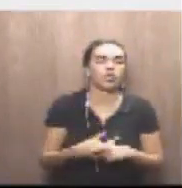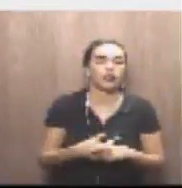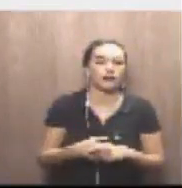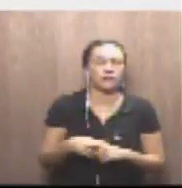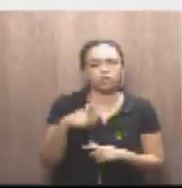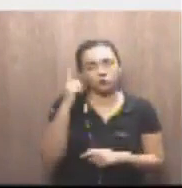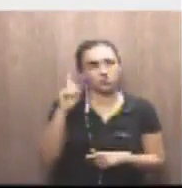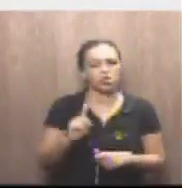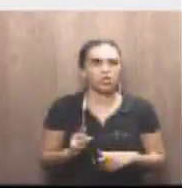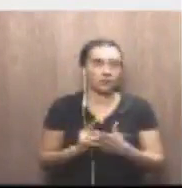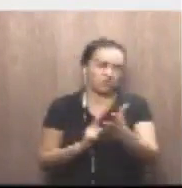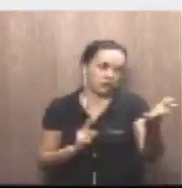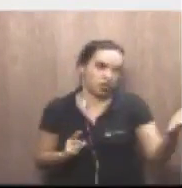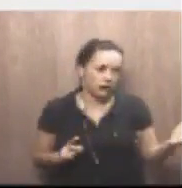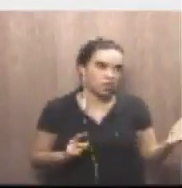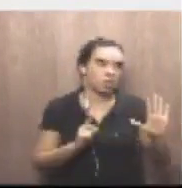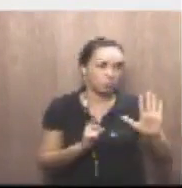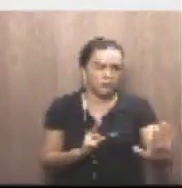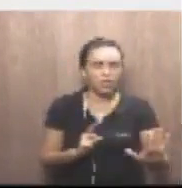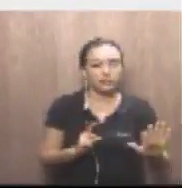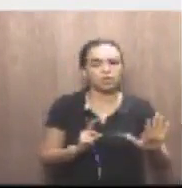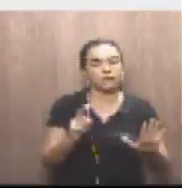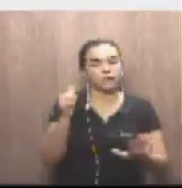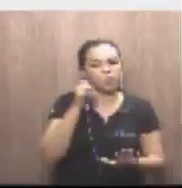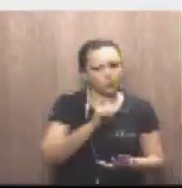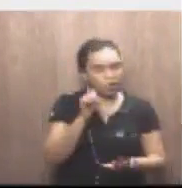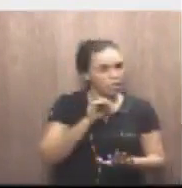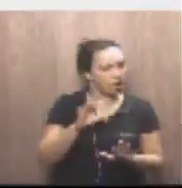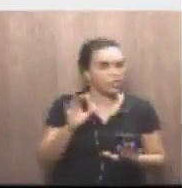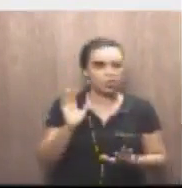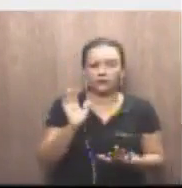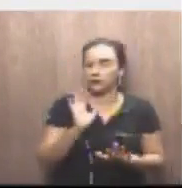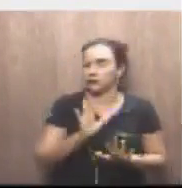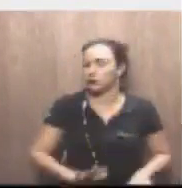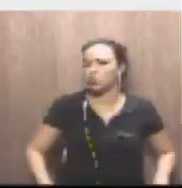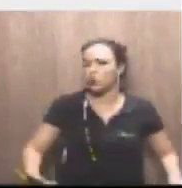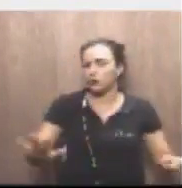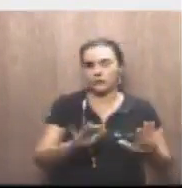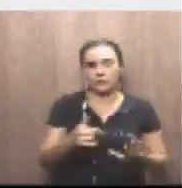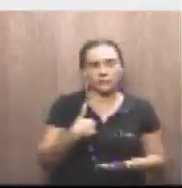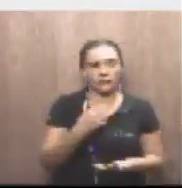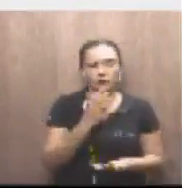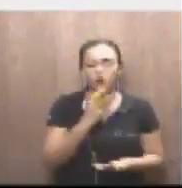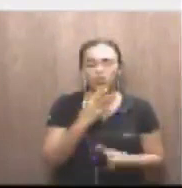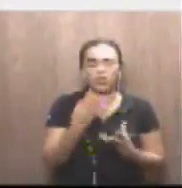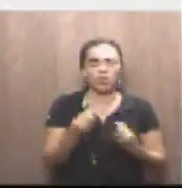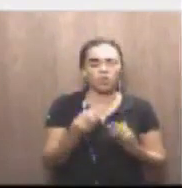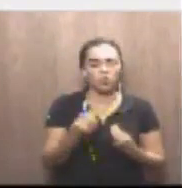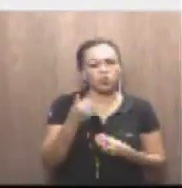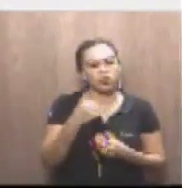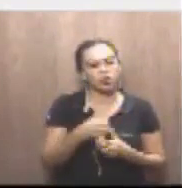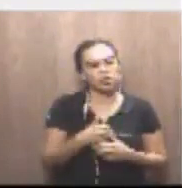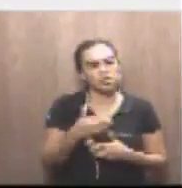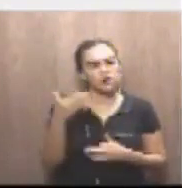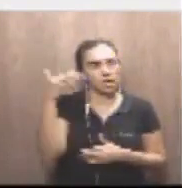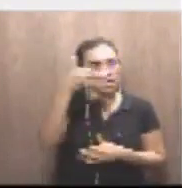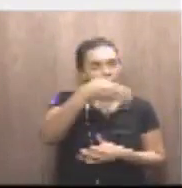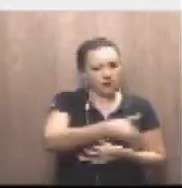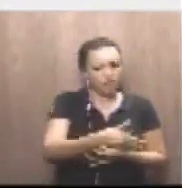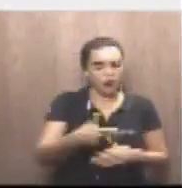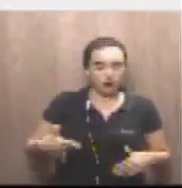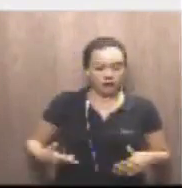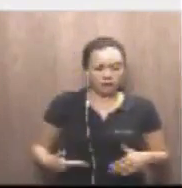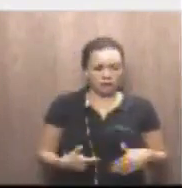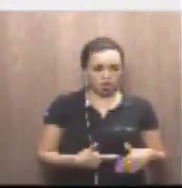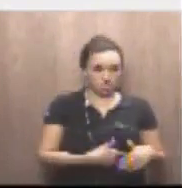sei a realidade de vocês, mas dentro de todas as mulheres que eu já conheci até hoje, muitas que vão para uma